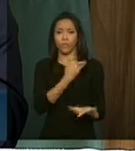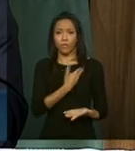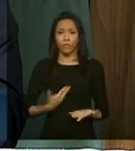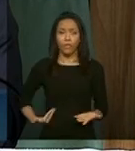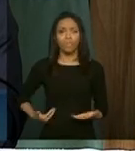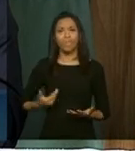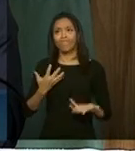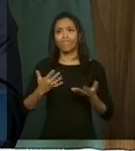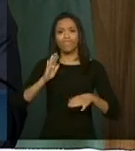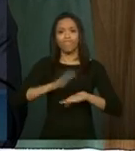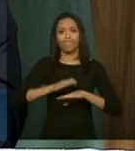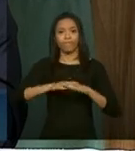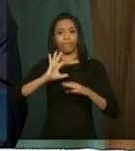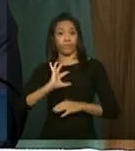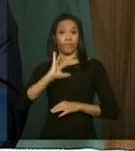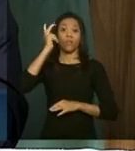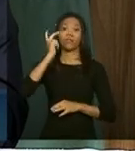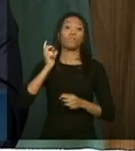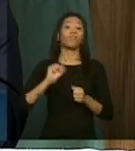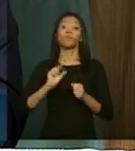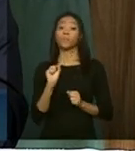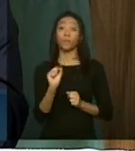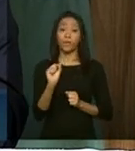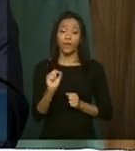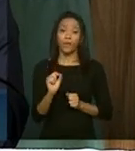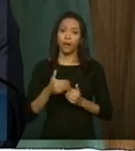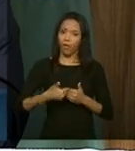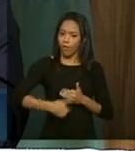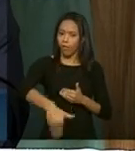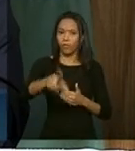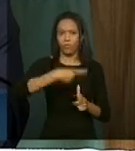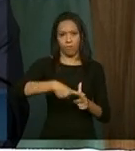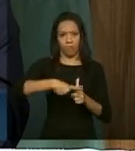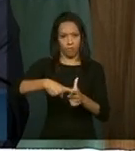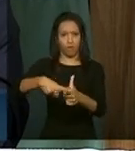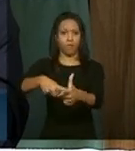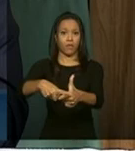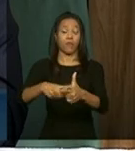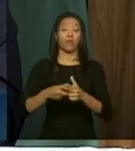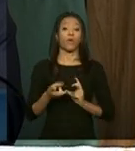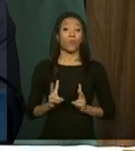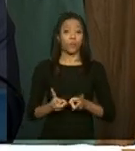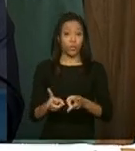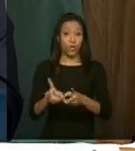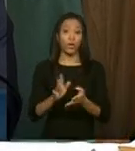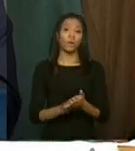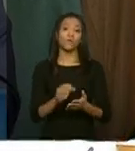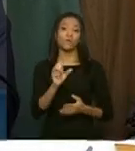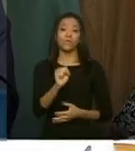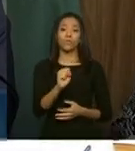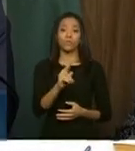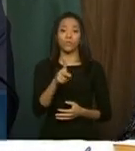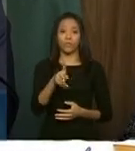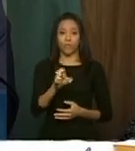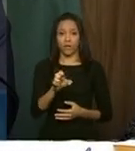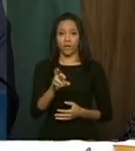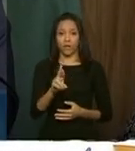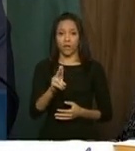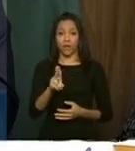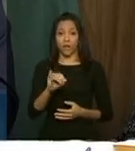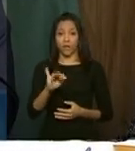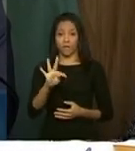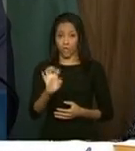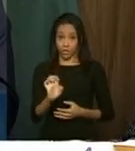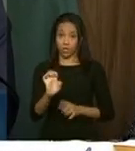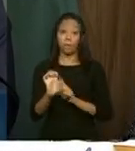atitudes ao longo dessa crise. Primeiro, manter um superávit primário elevado. No G20, nós fomos o segundo maior